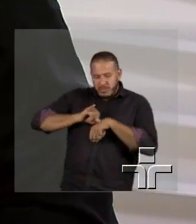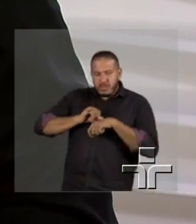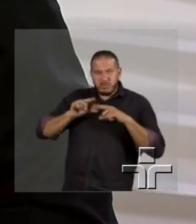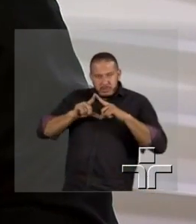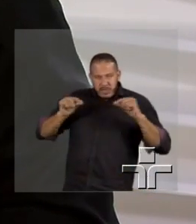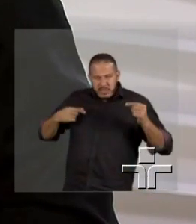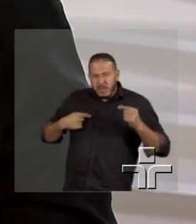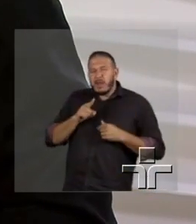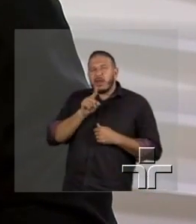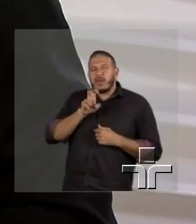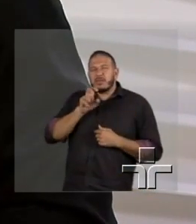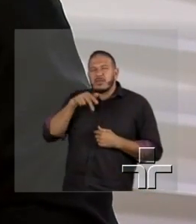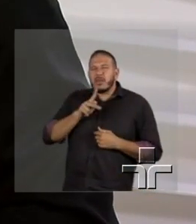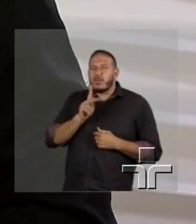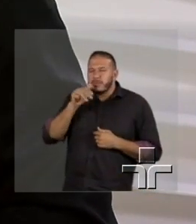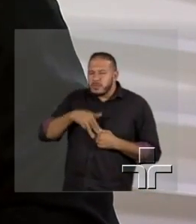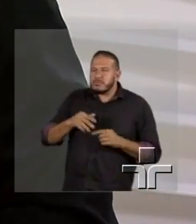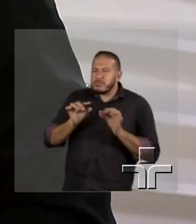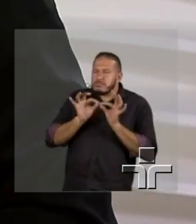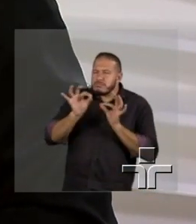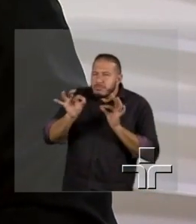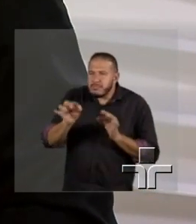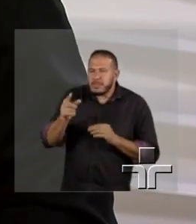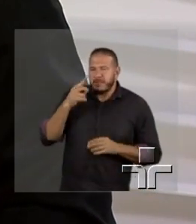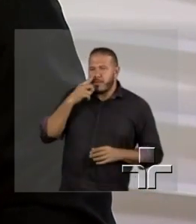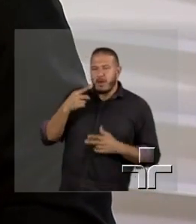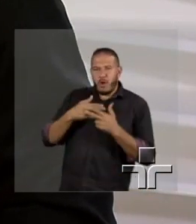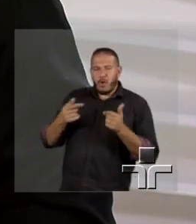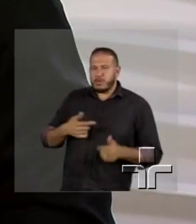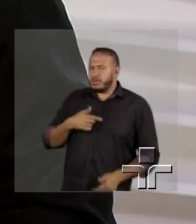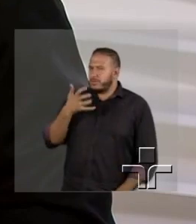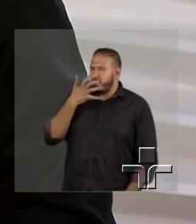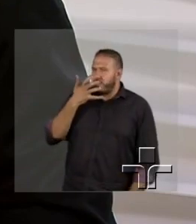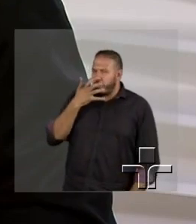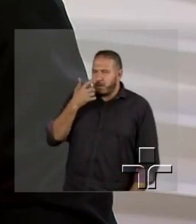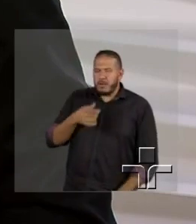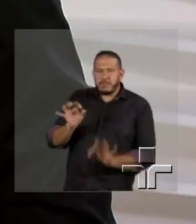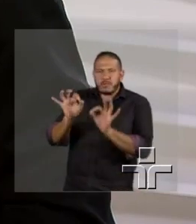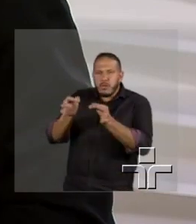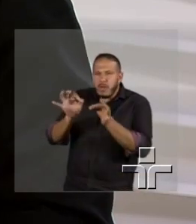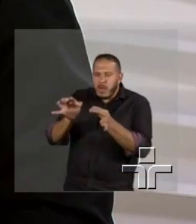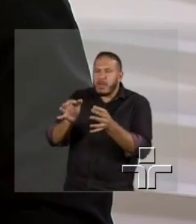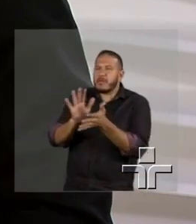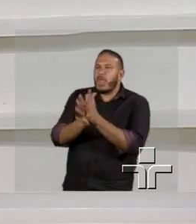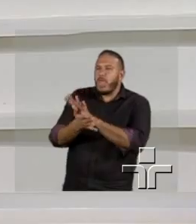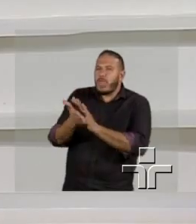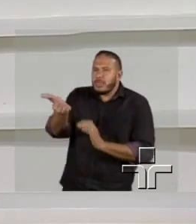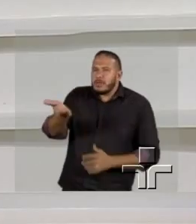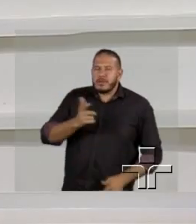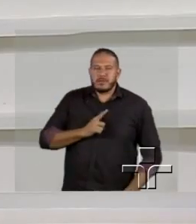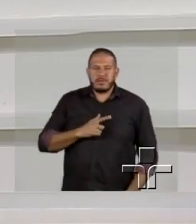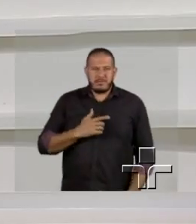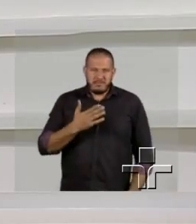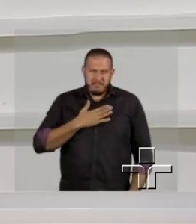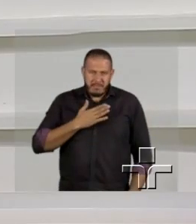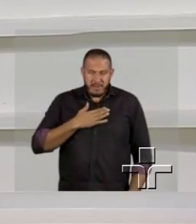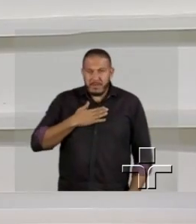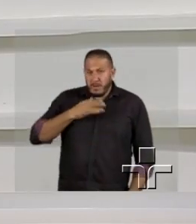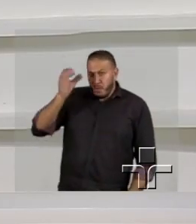né? O Congo, o Haiti. Aí o senhor me respondeu, o Brasil ainda é pior. Eu